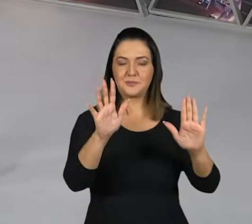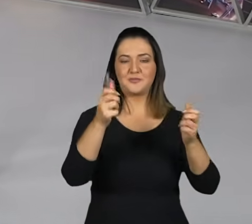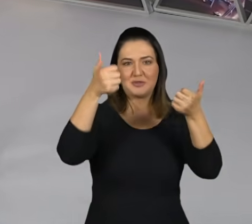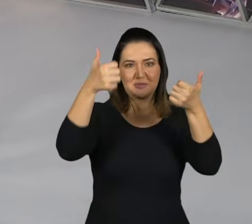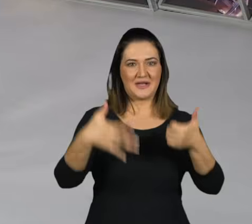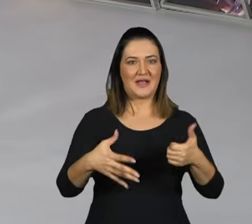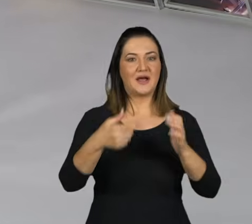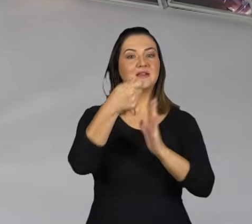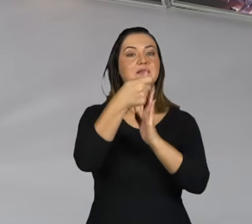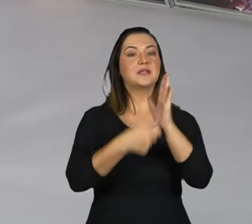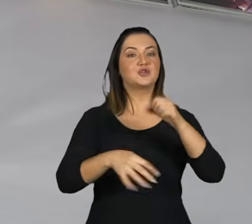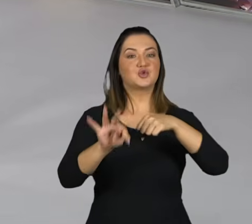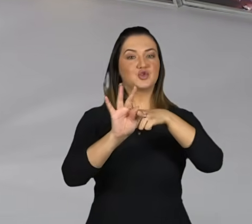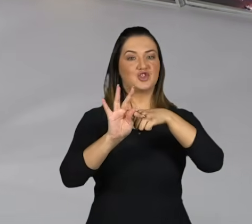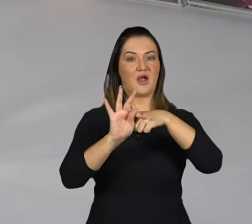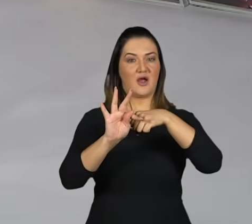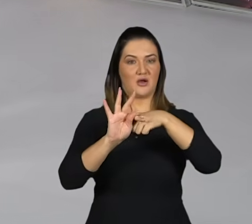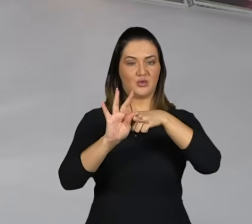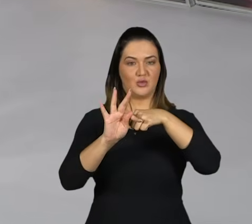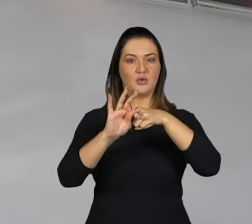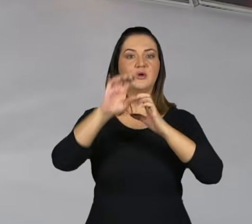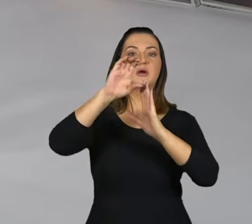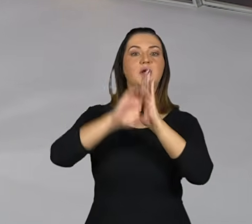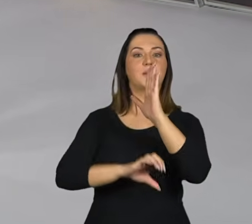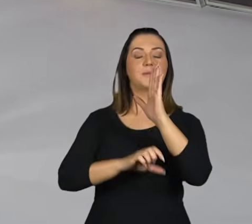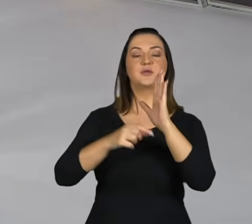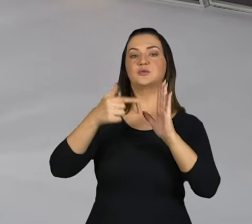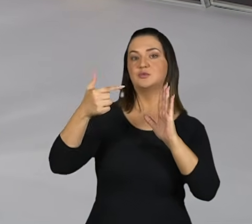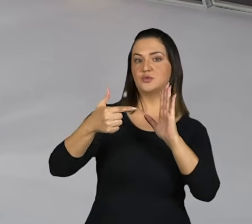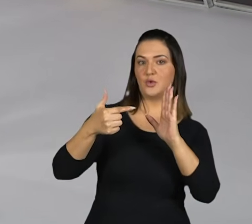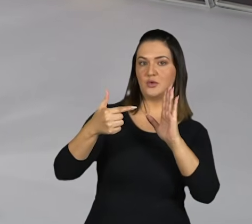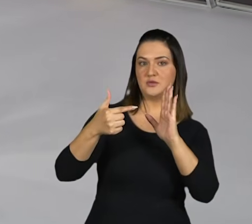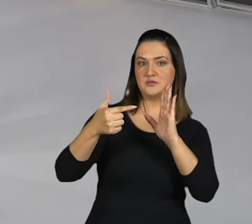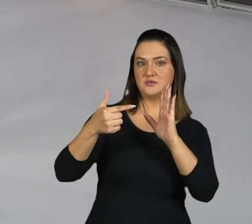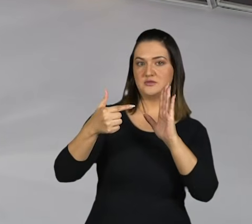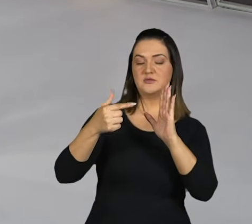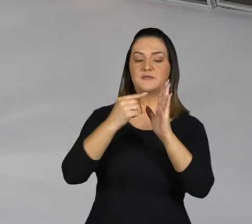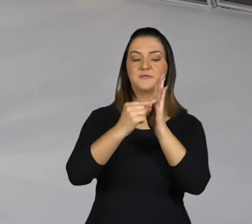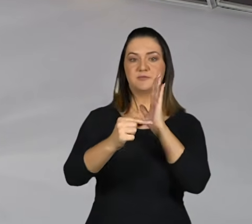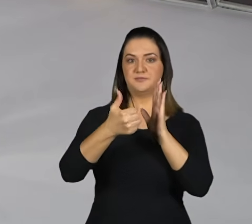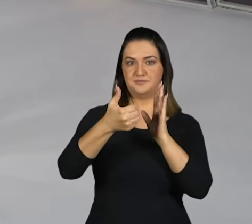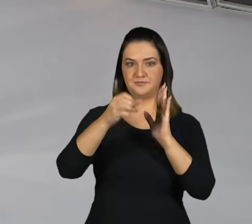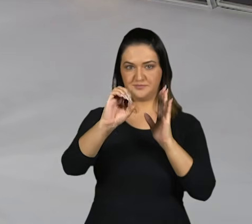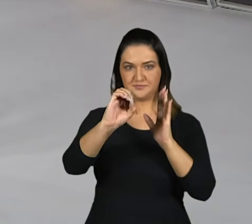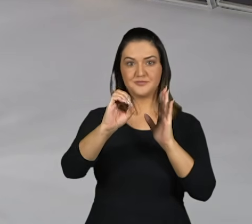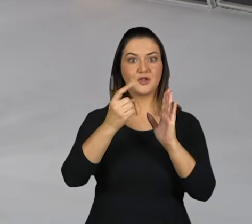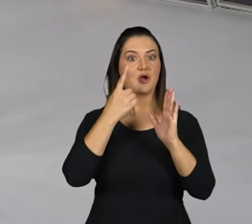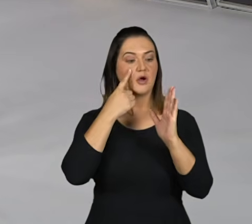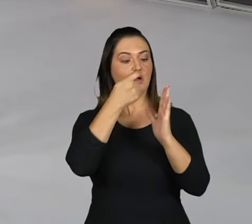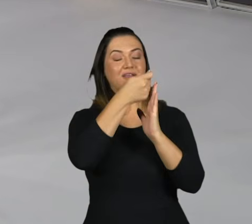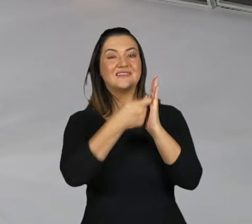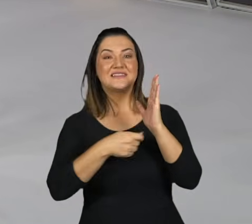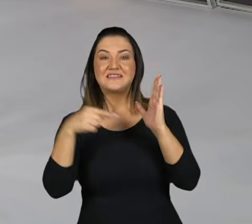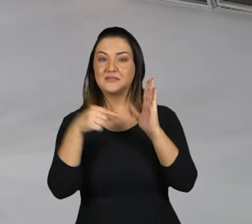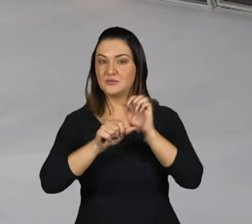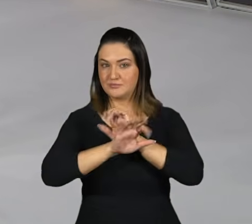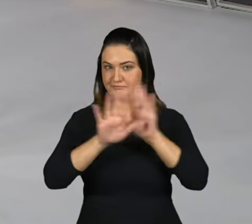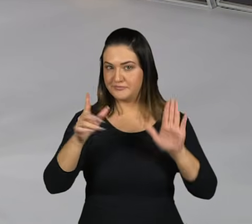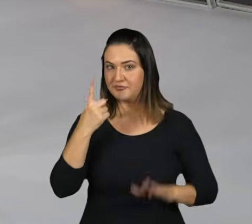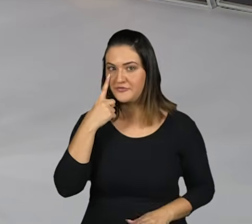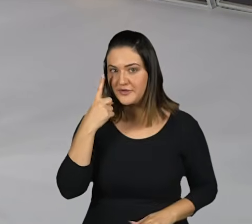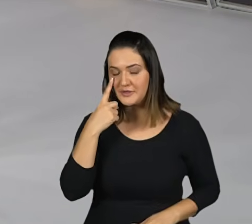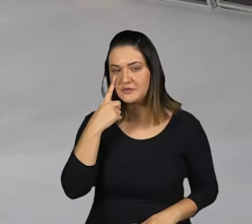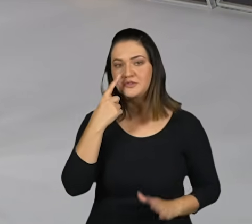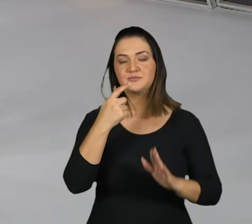para Tiago. Veja o que diz Tiago. Tiago capítulo 2, versículo 10. Olha que texto esse